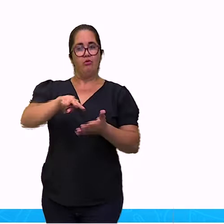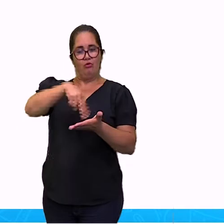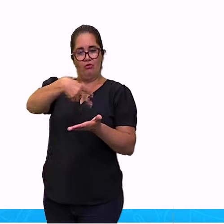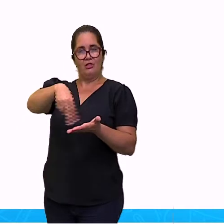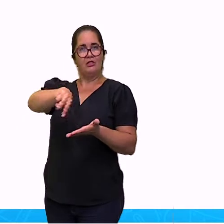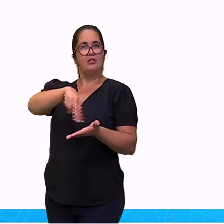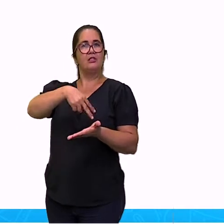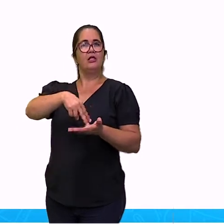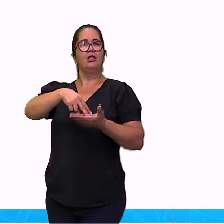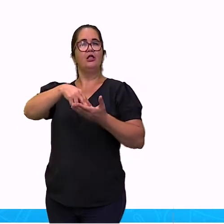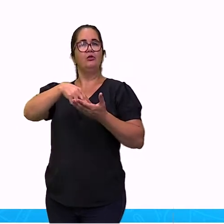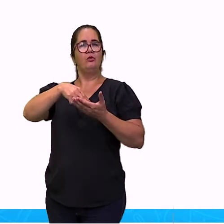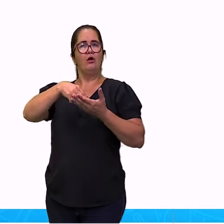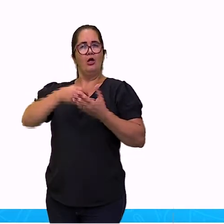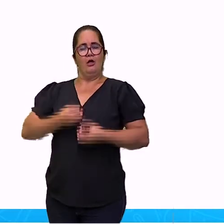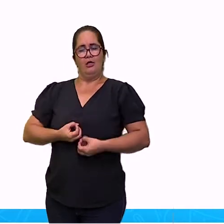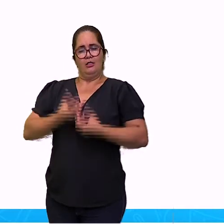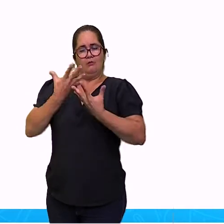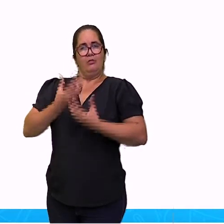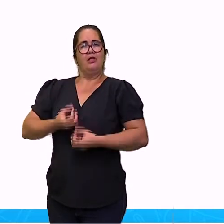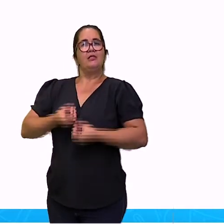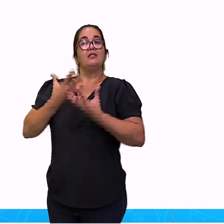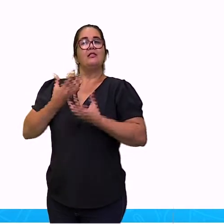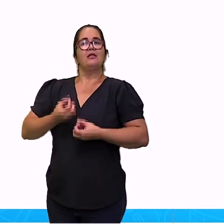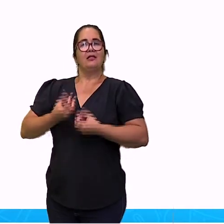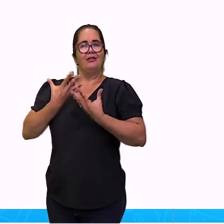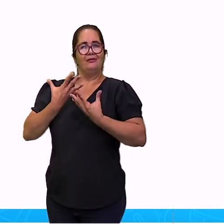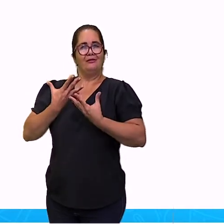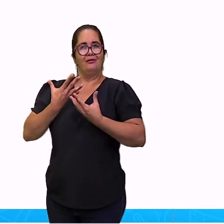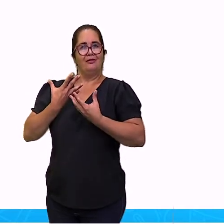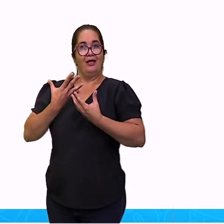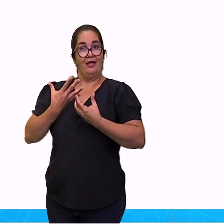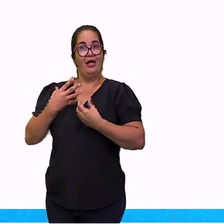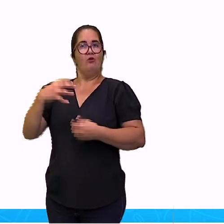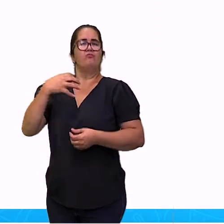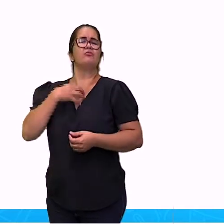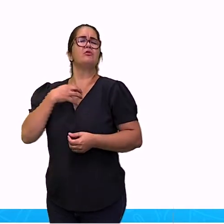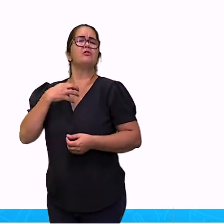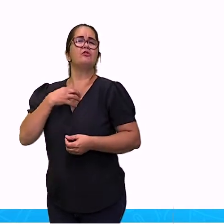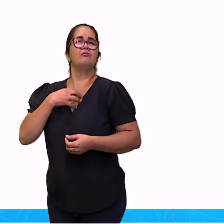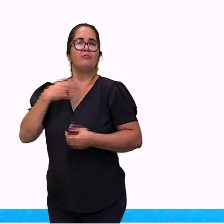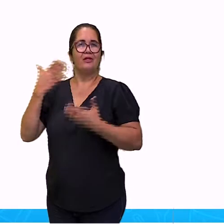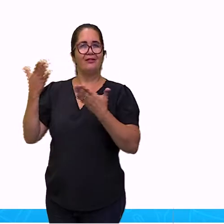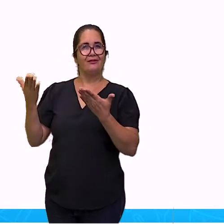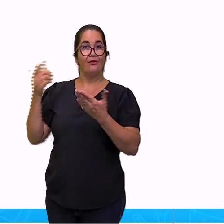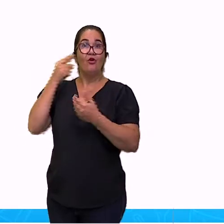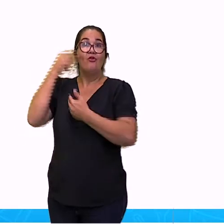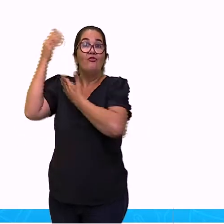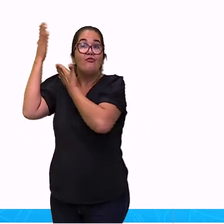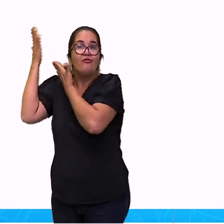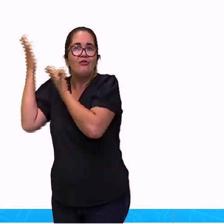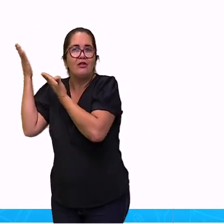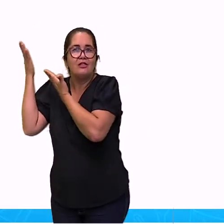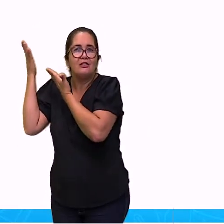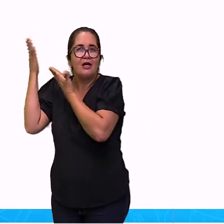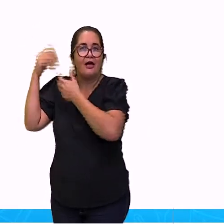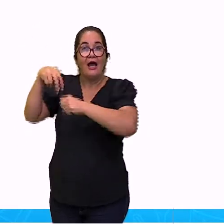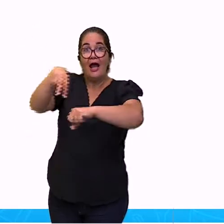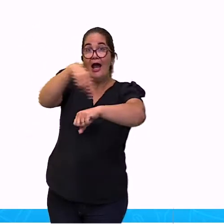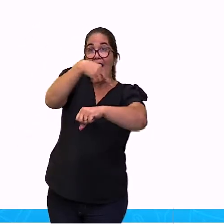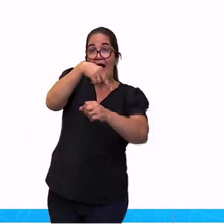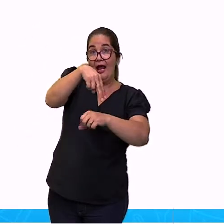fazendo parte da dança clássica. O que é dança clássica? Ela surgiu lá no século XV